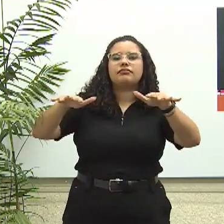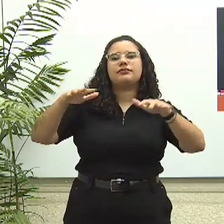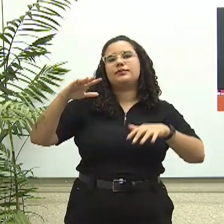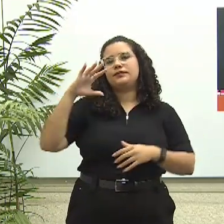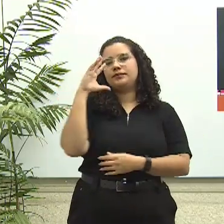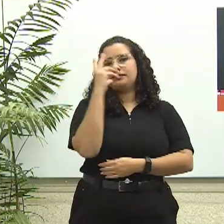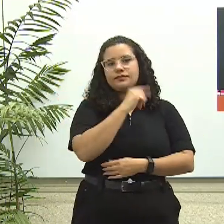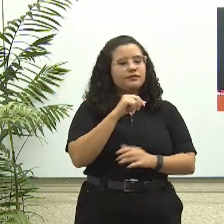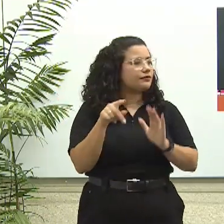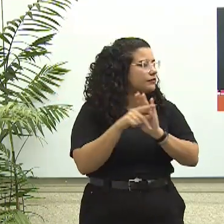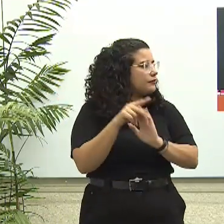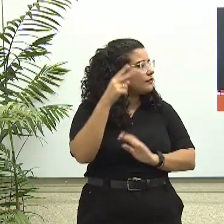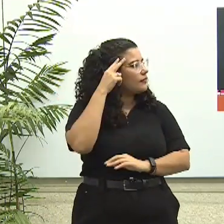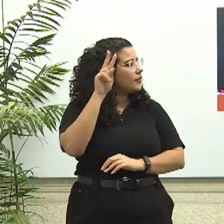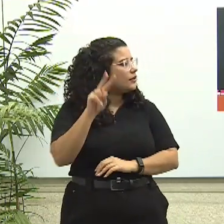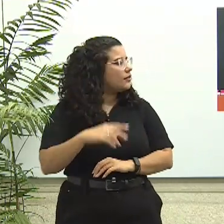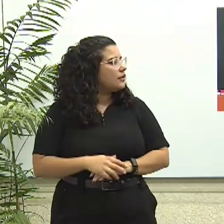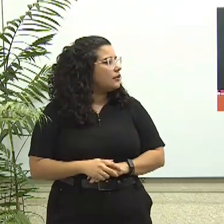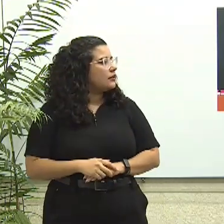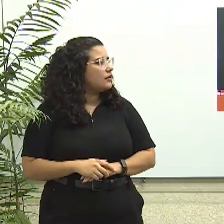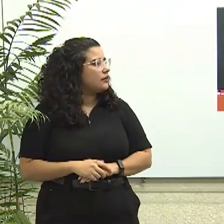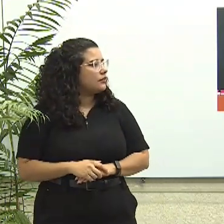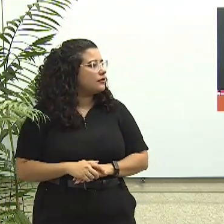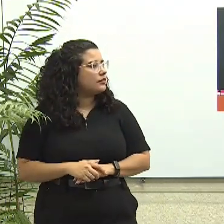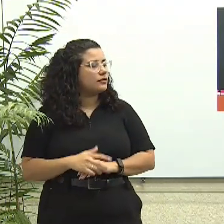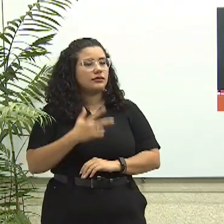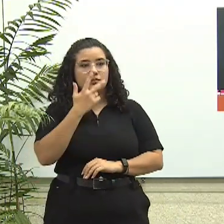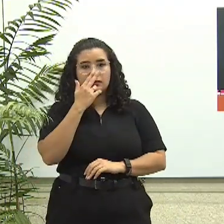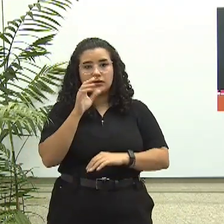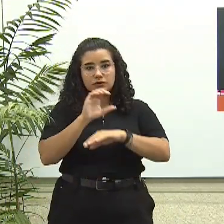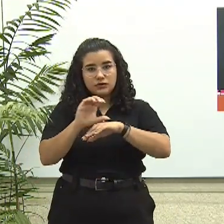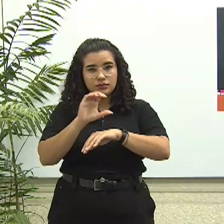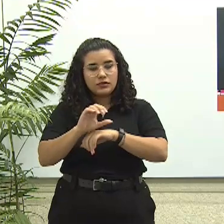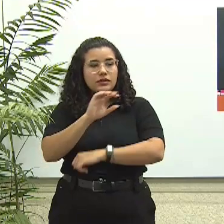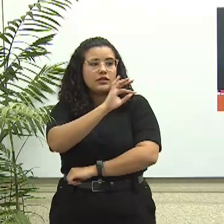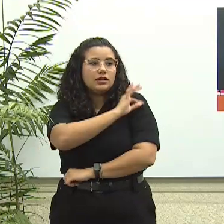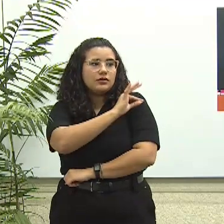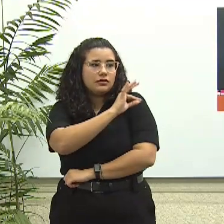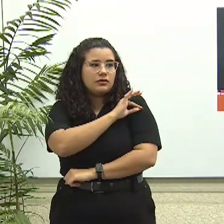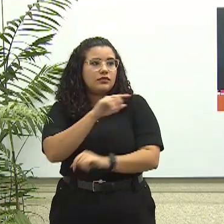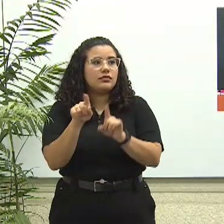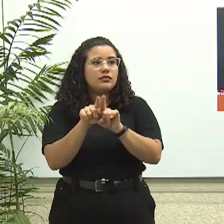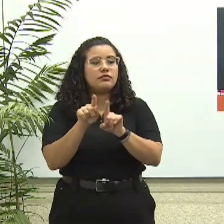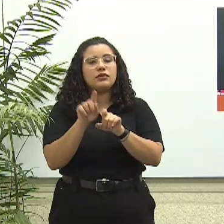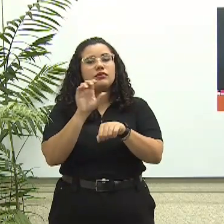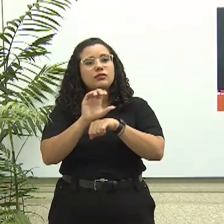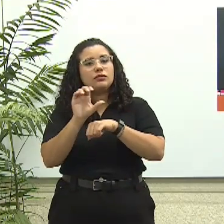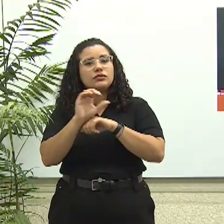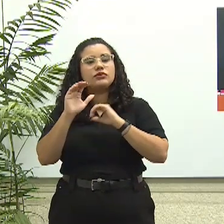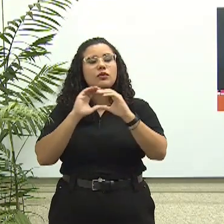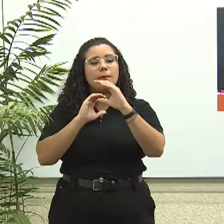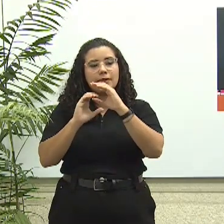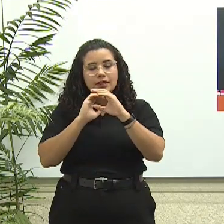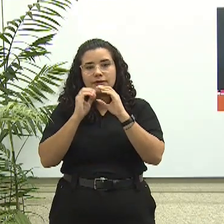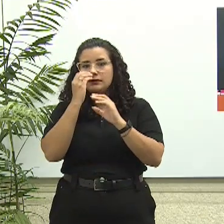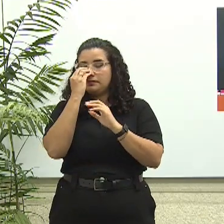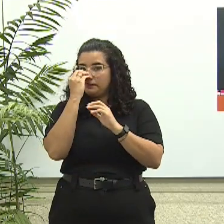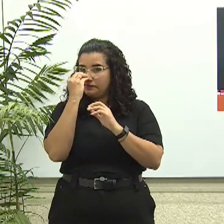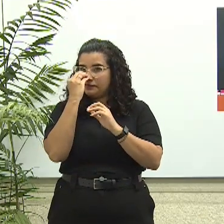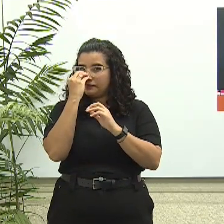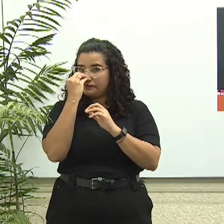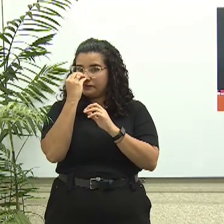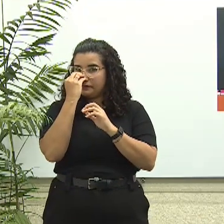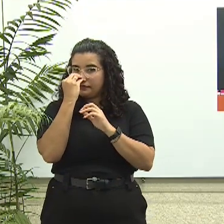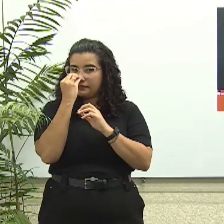bonito dessa história né então assim Acho que os cursos tecnólogos E aí os cursos de comunicação de na